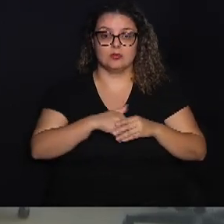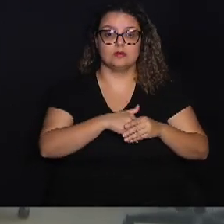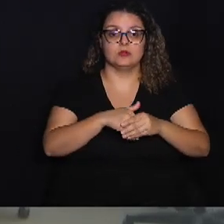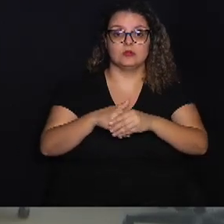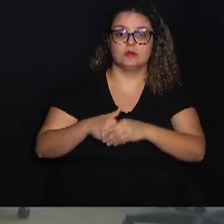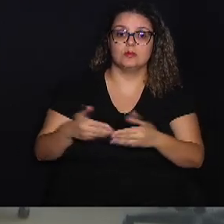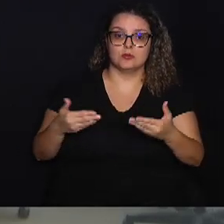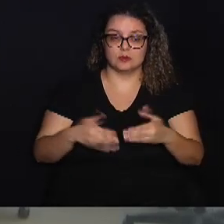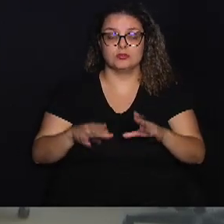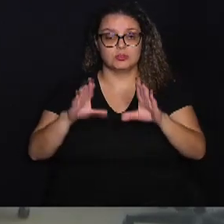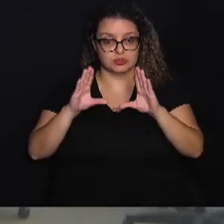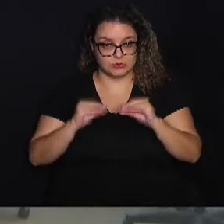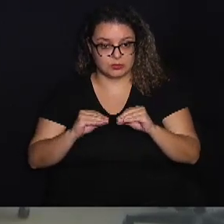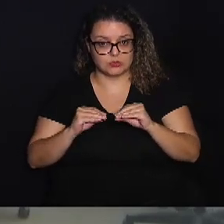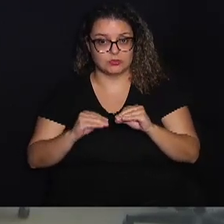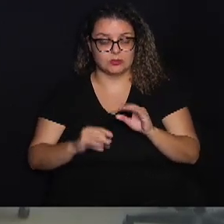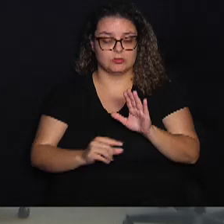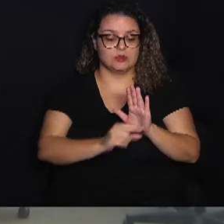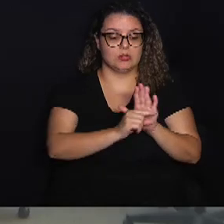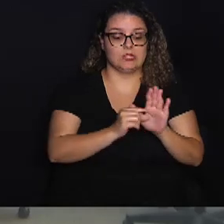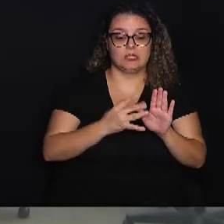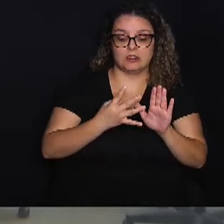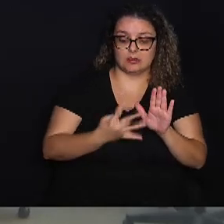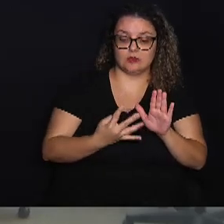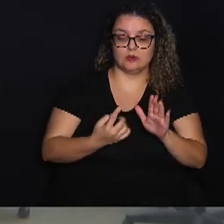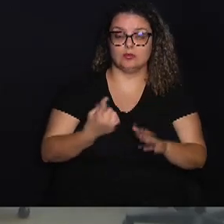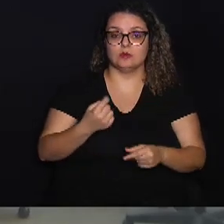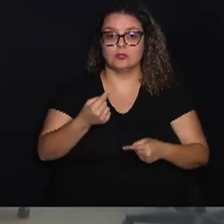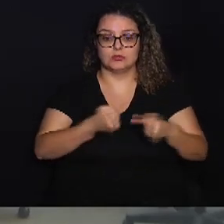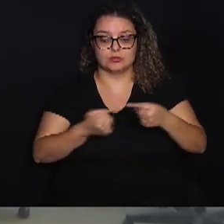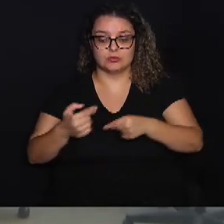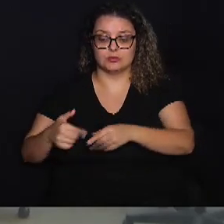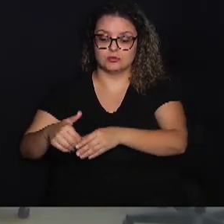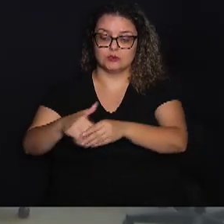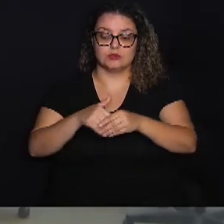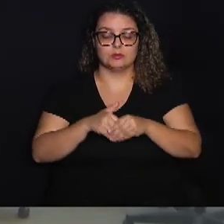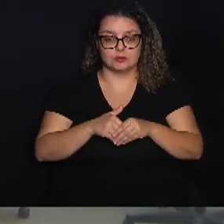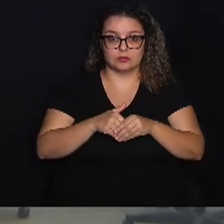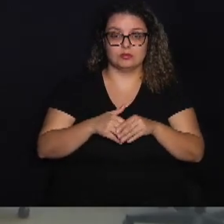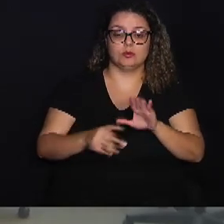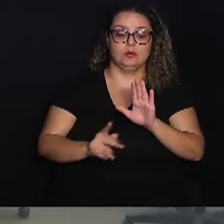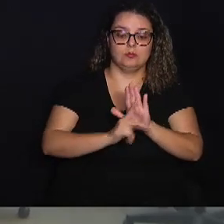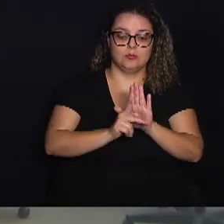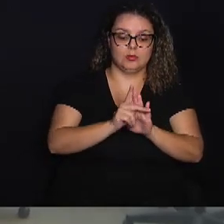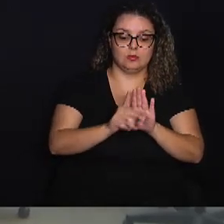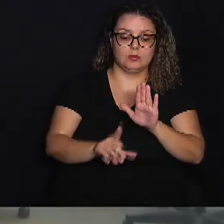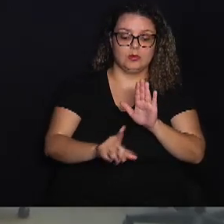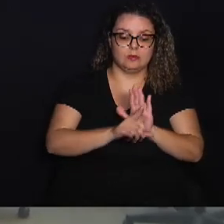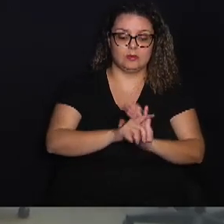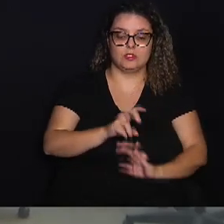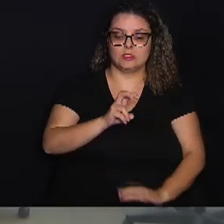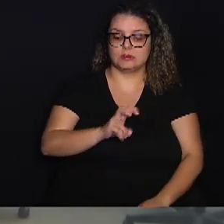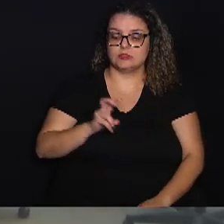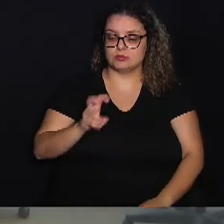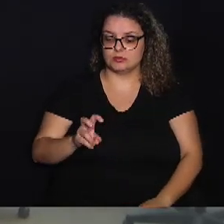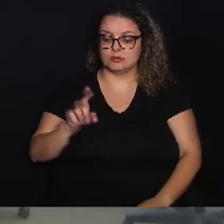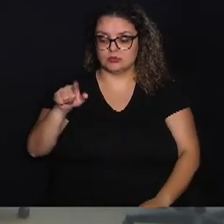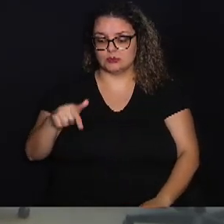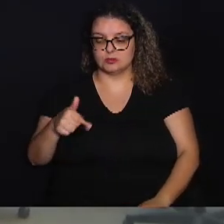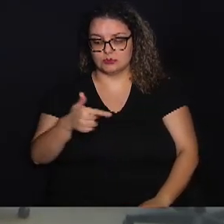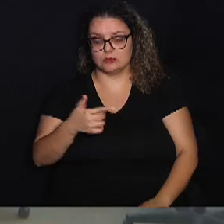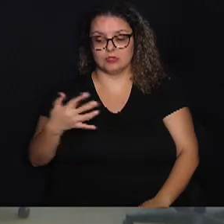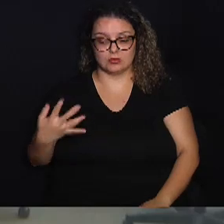na noite de hoje item quatro turno único de discussão e votação do projeto de lei 55 de